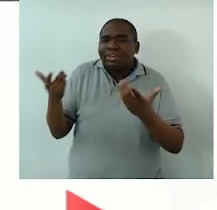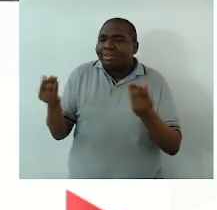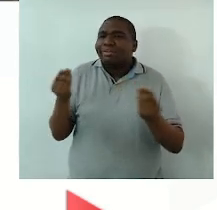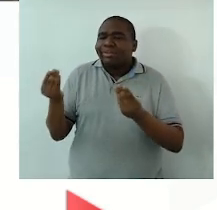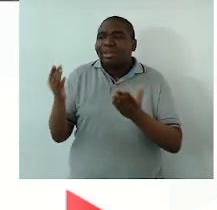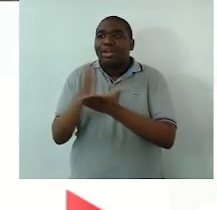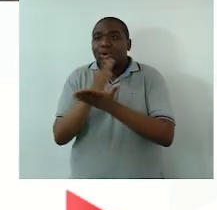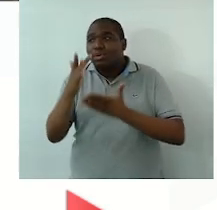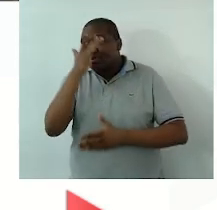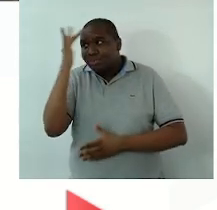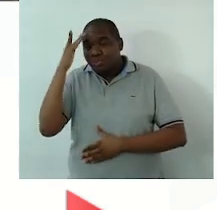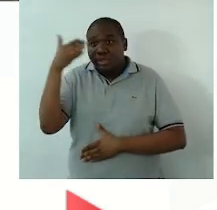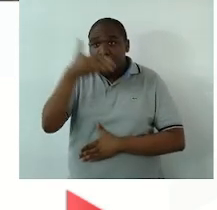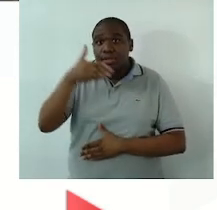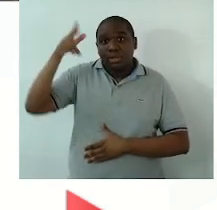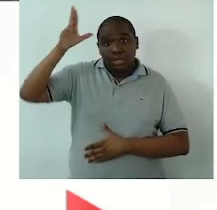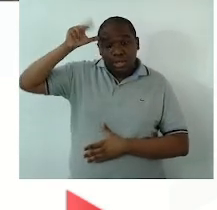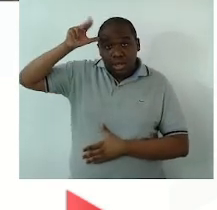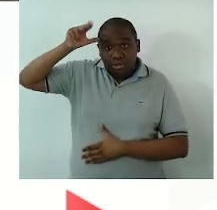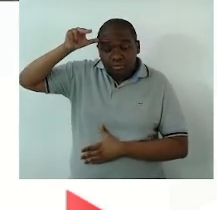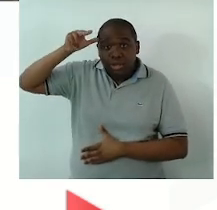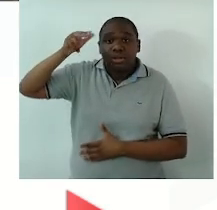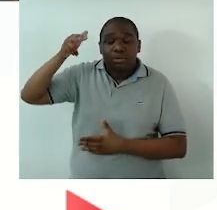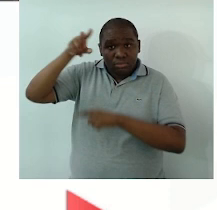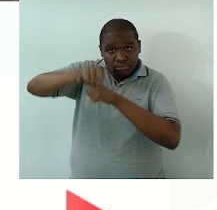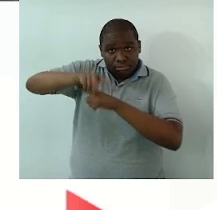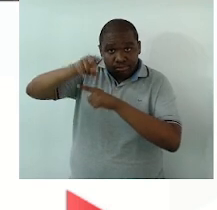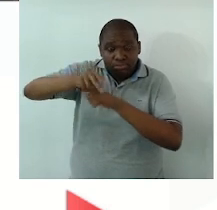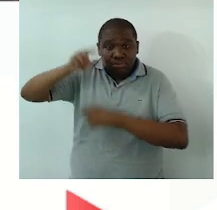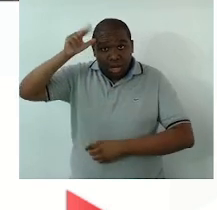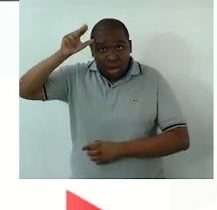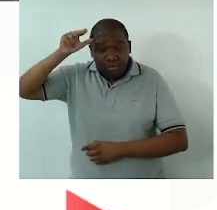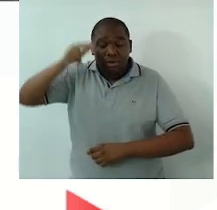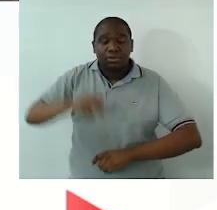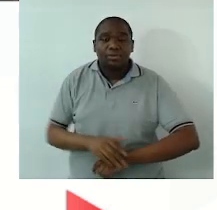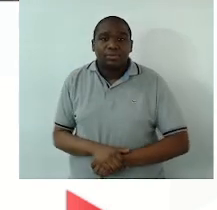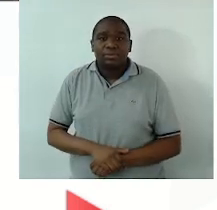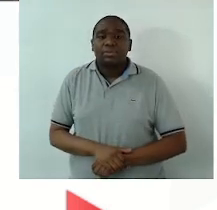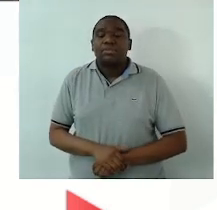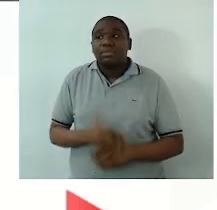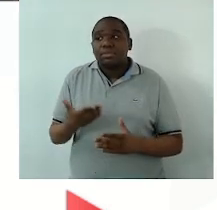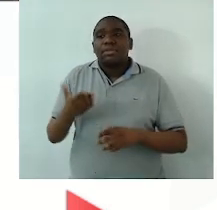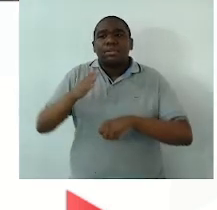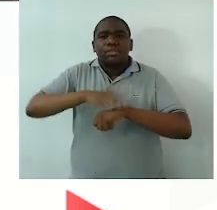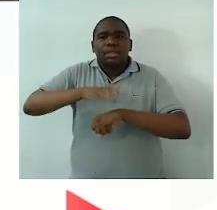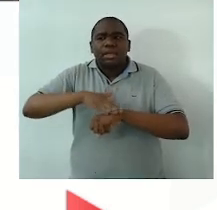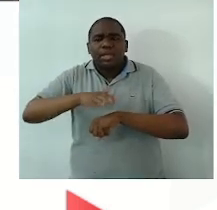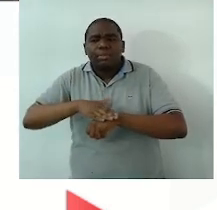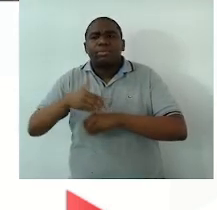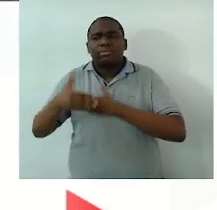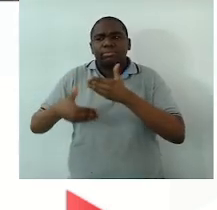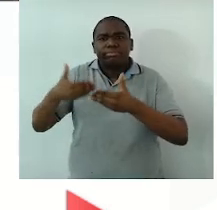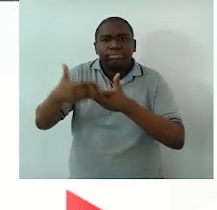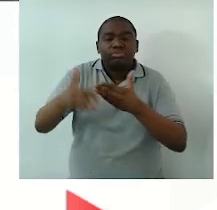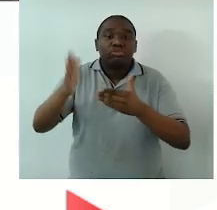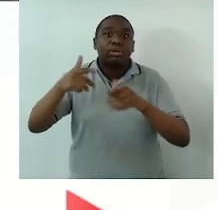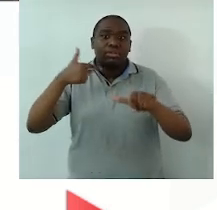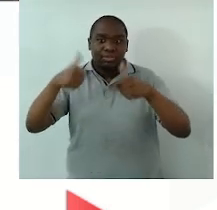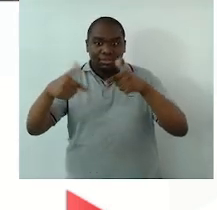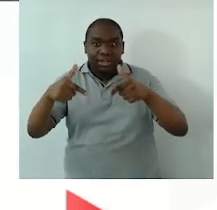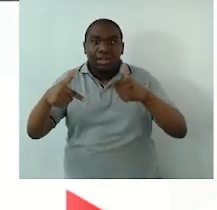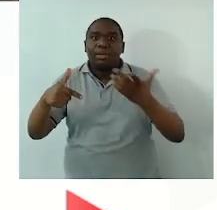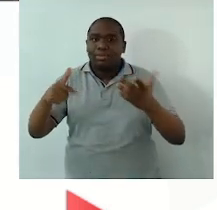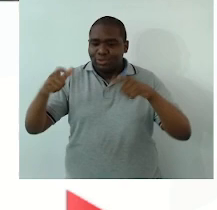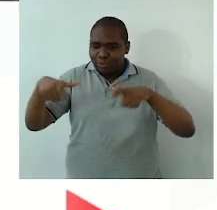algumas pessoas iam a cavalo, né, e ele guardava nos cavalos, né. Aí com pouco tempo já estava prestando serviço nos bastidores,